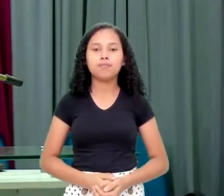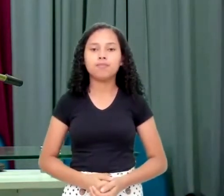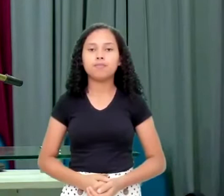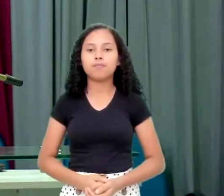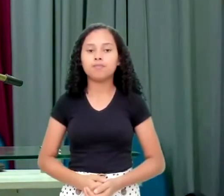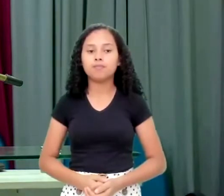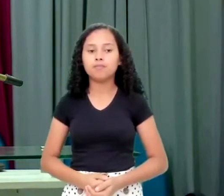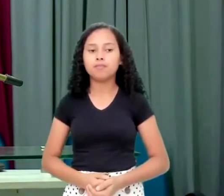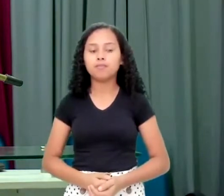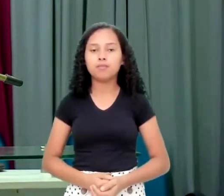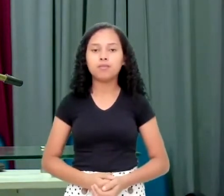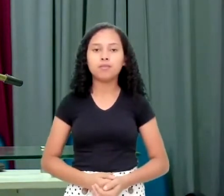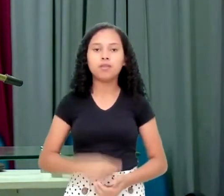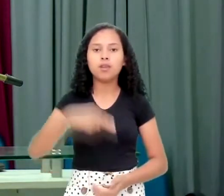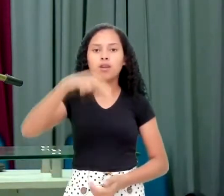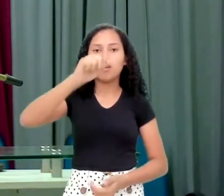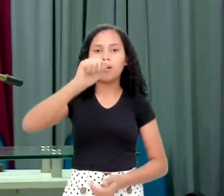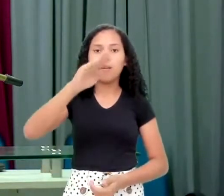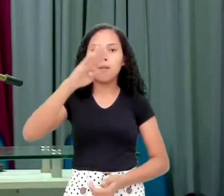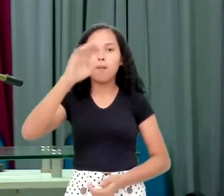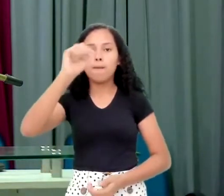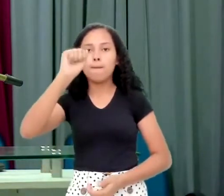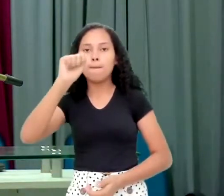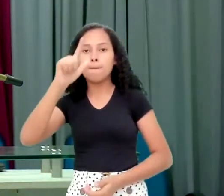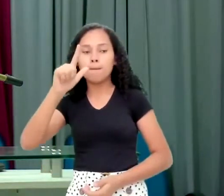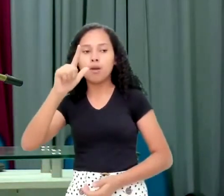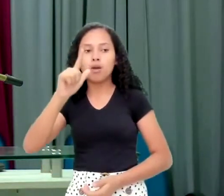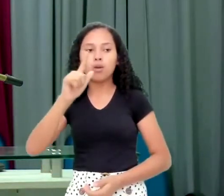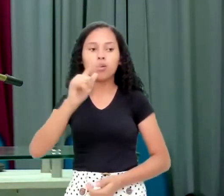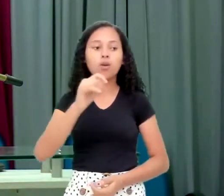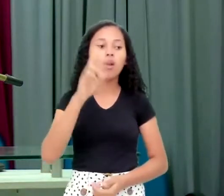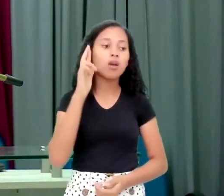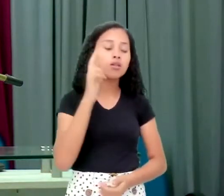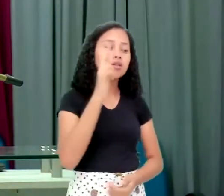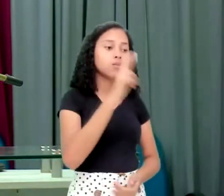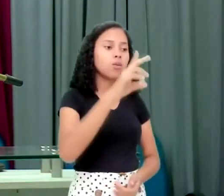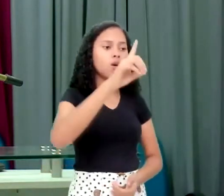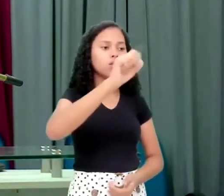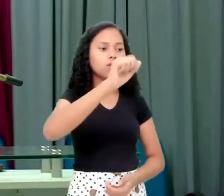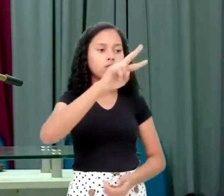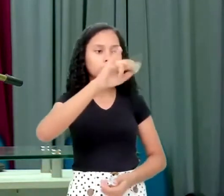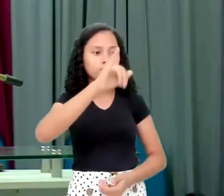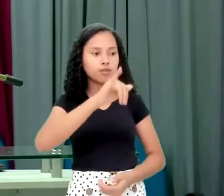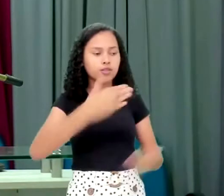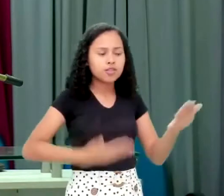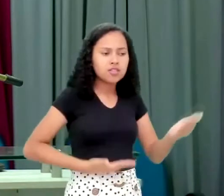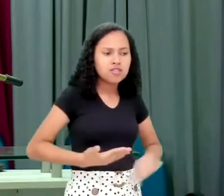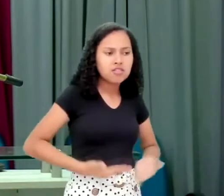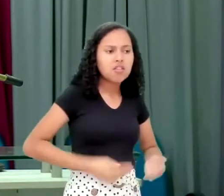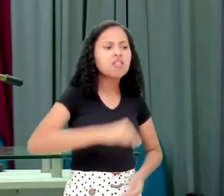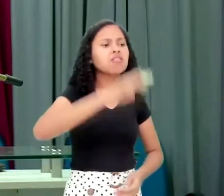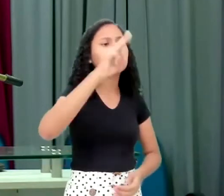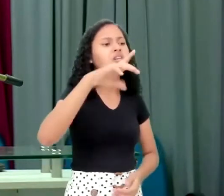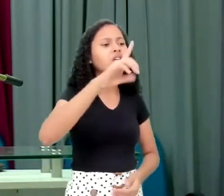E Nabal respondeu aos criados de Davi e disse: quem é Davi? E quem é o